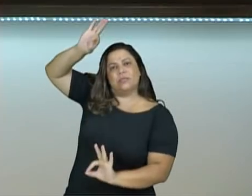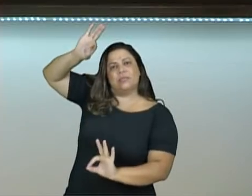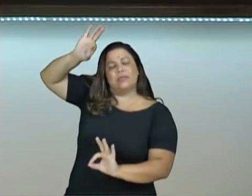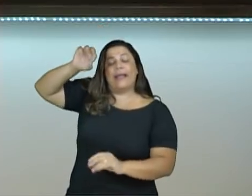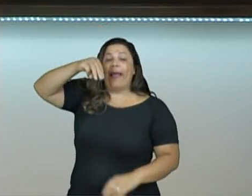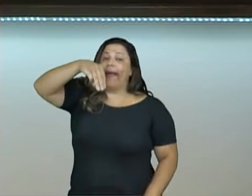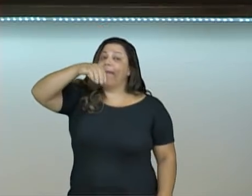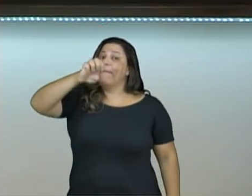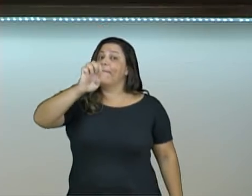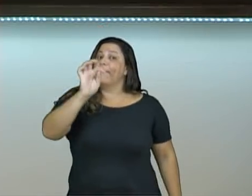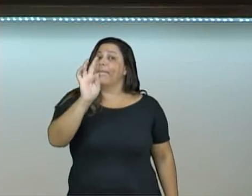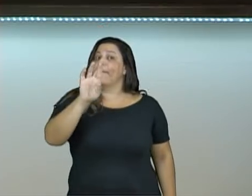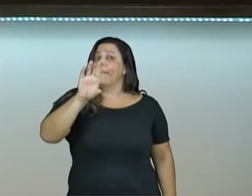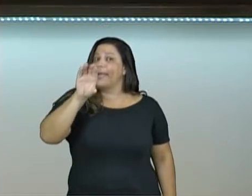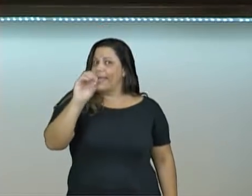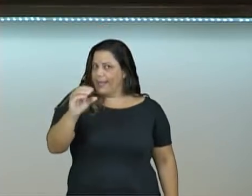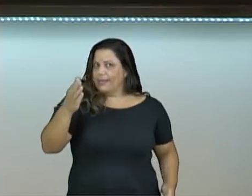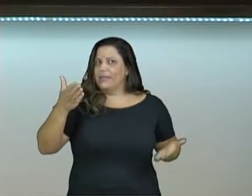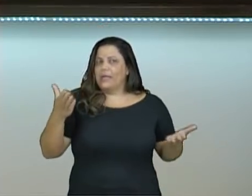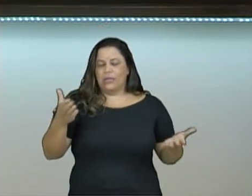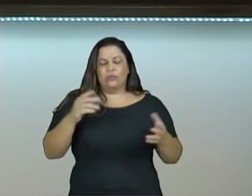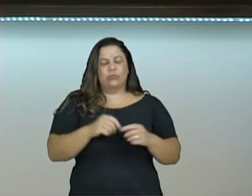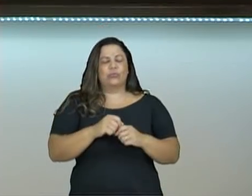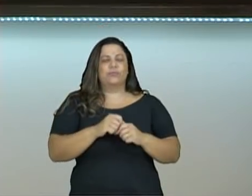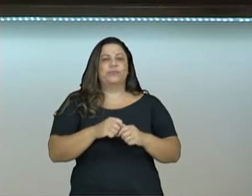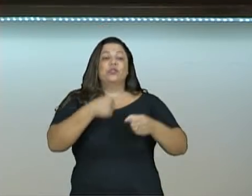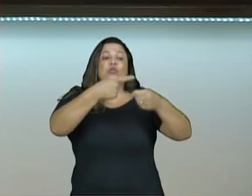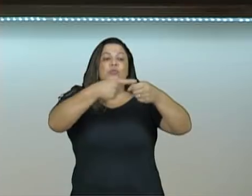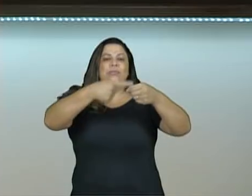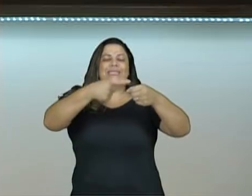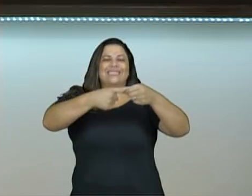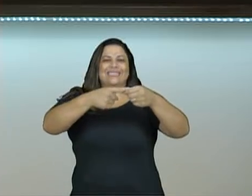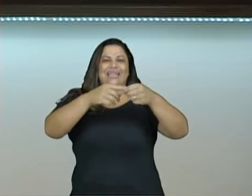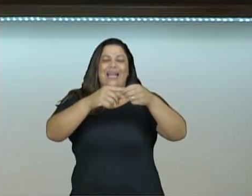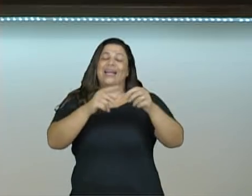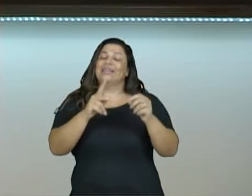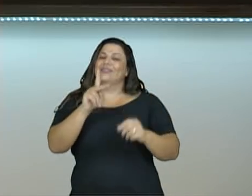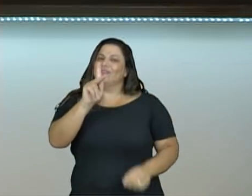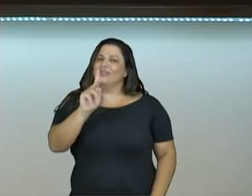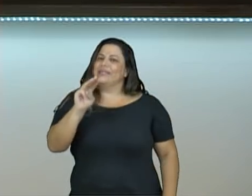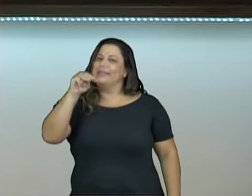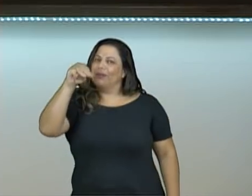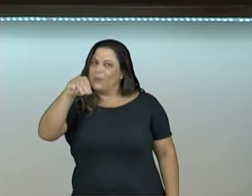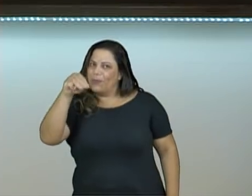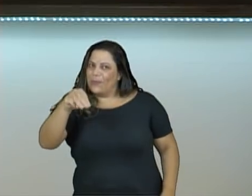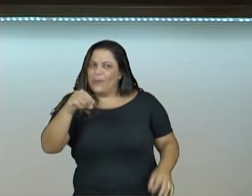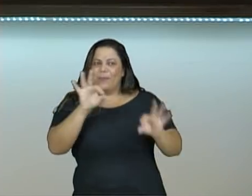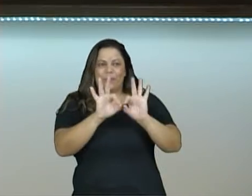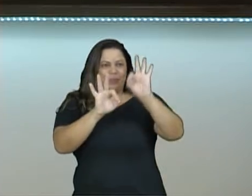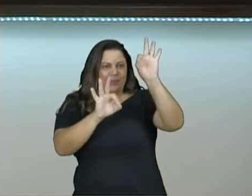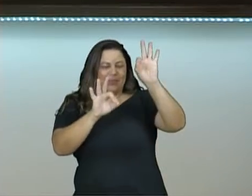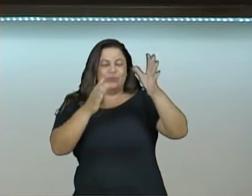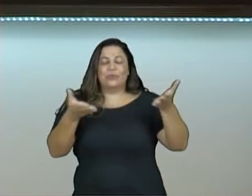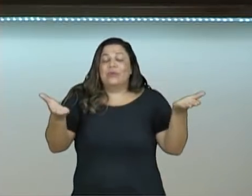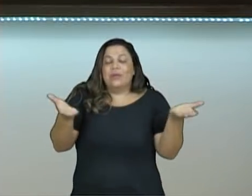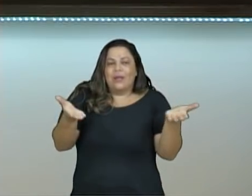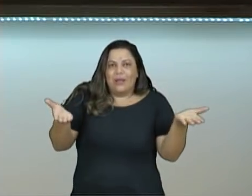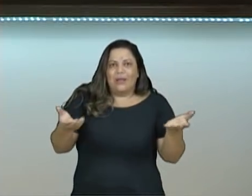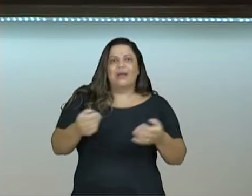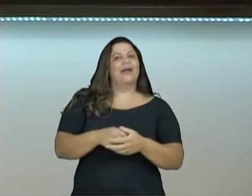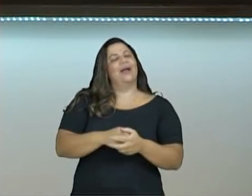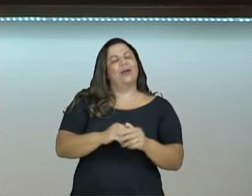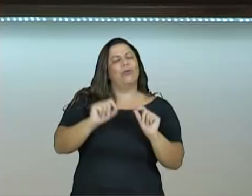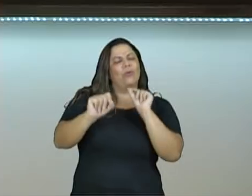usamos o metro. Vamos medir uma distância de uma cidade para outra, usamos o quilômetro. E vamos então pensar um pouquinho a respeito das